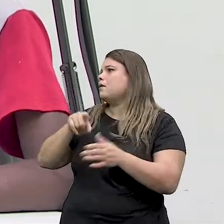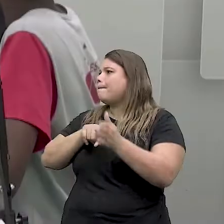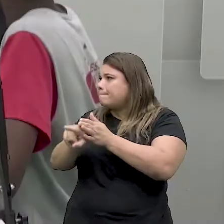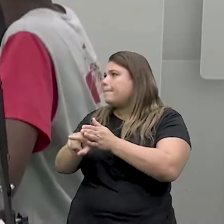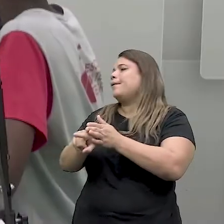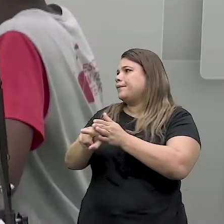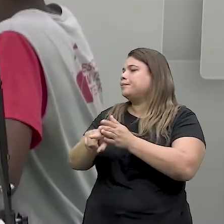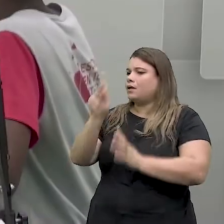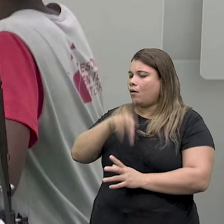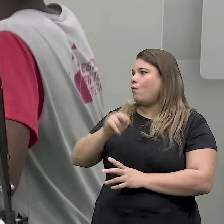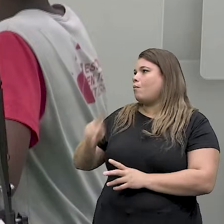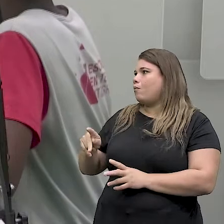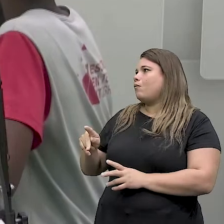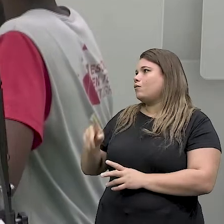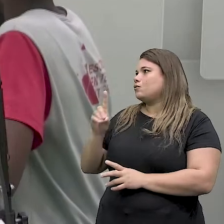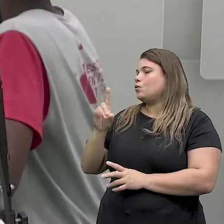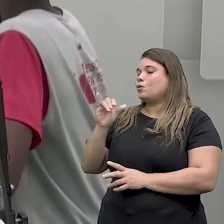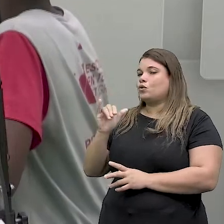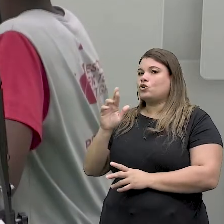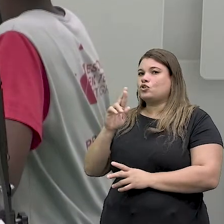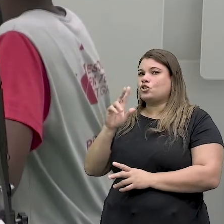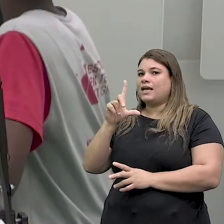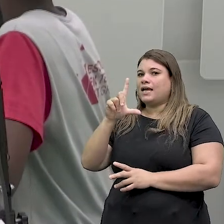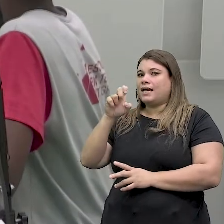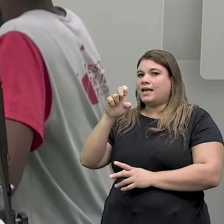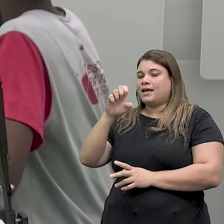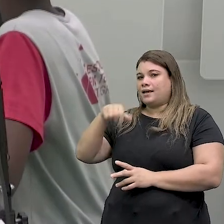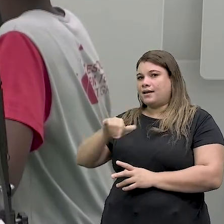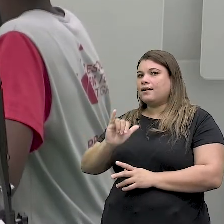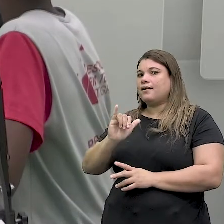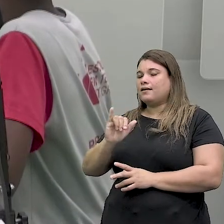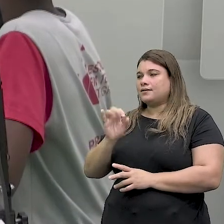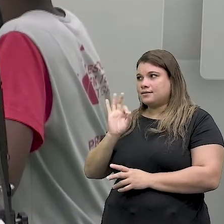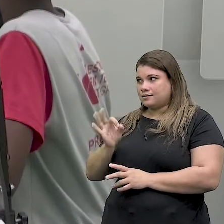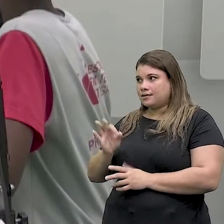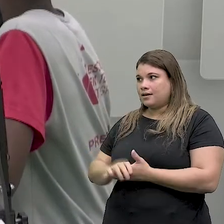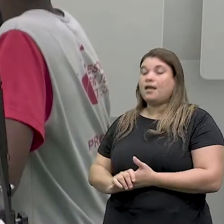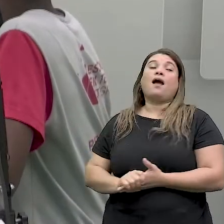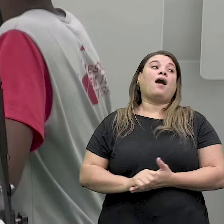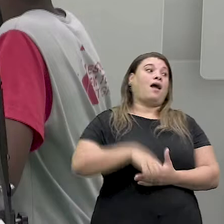nosso convidado de hoje, Sim, né? Professor, entre tantas outras coisas, vamos